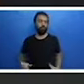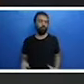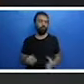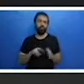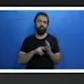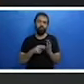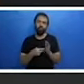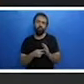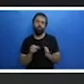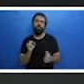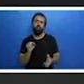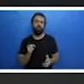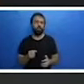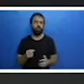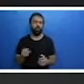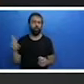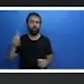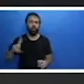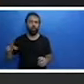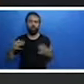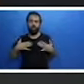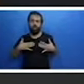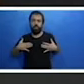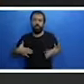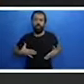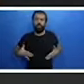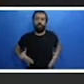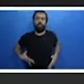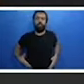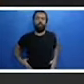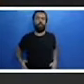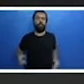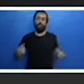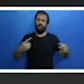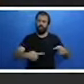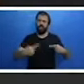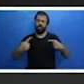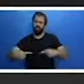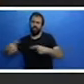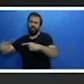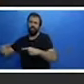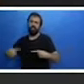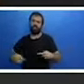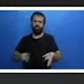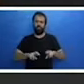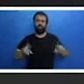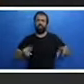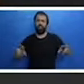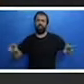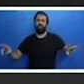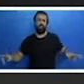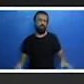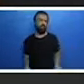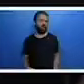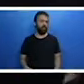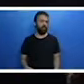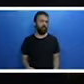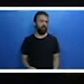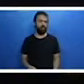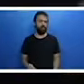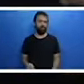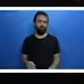com partes do nosso corpo certo então são vários Desafios que nós vamos fazer hoje vamos lá